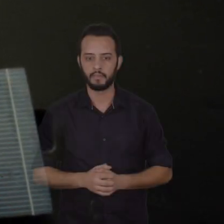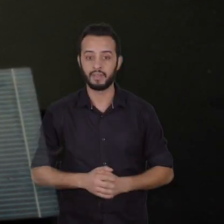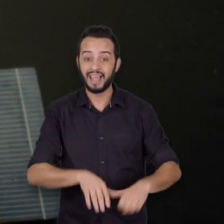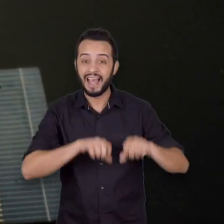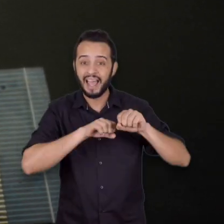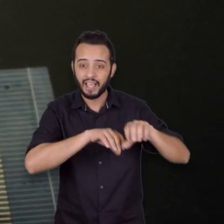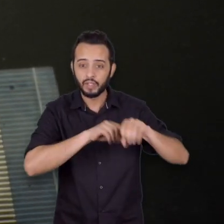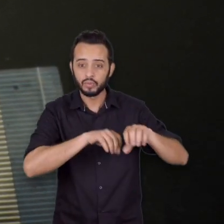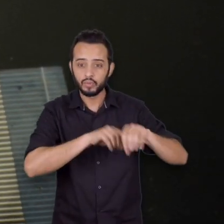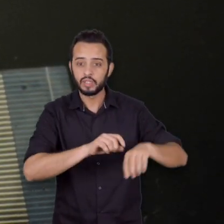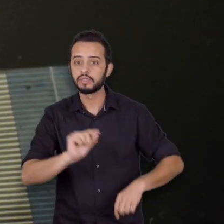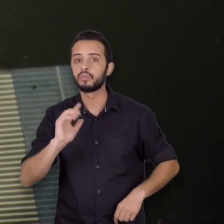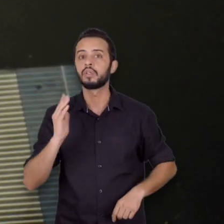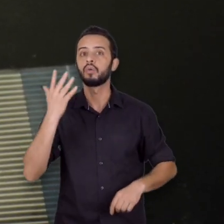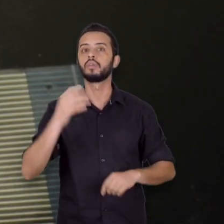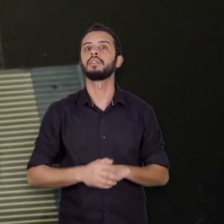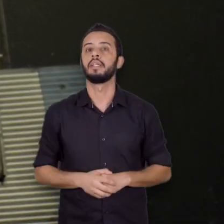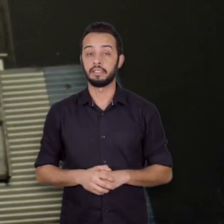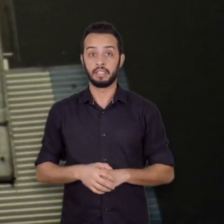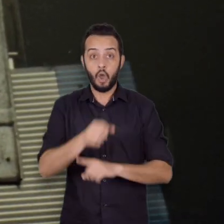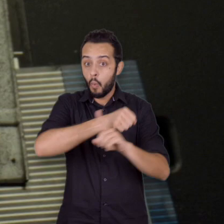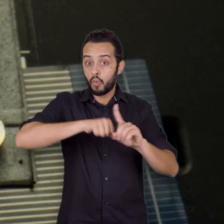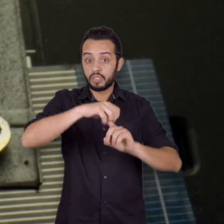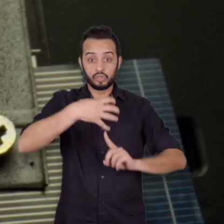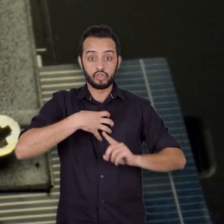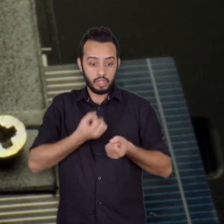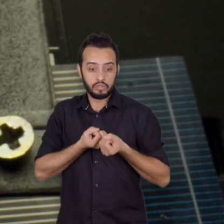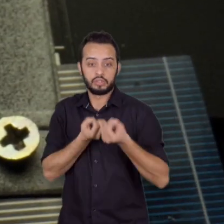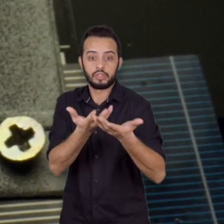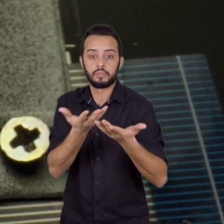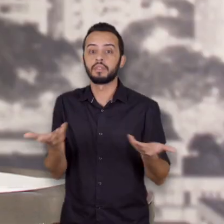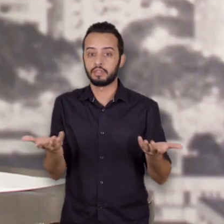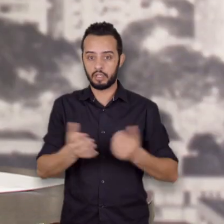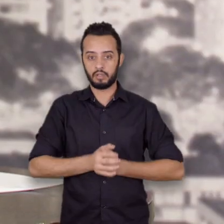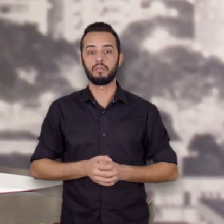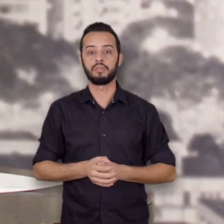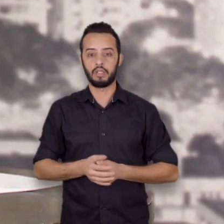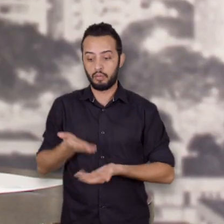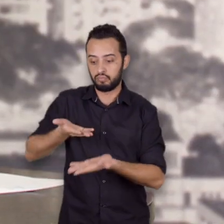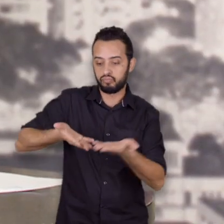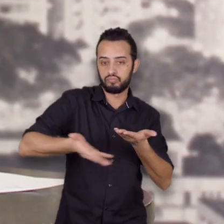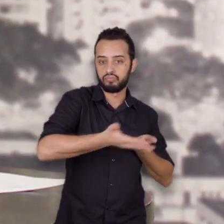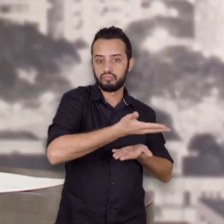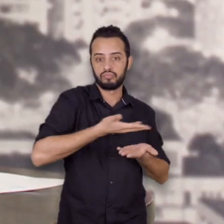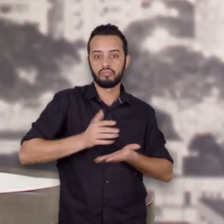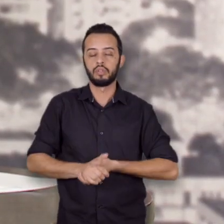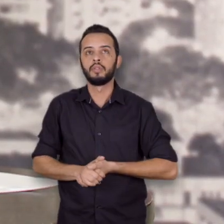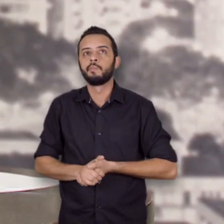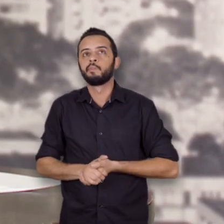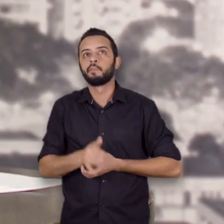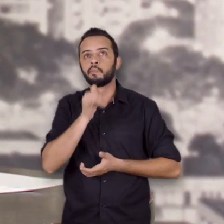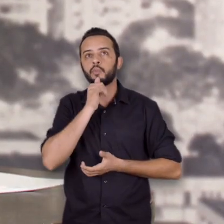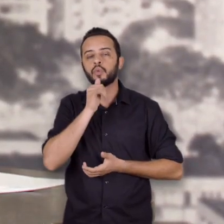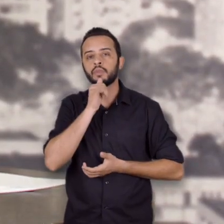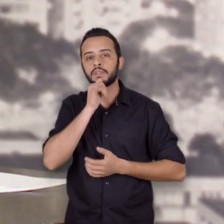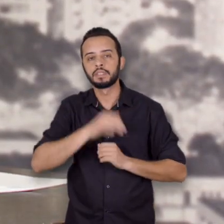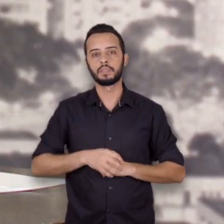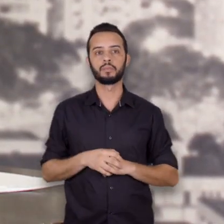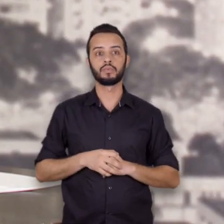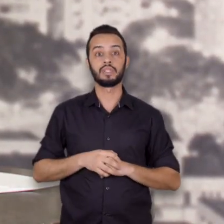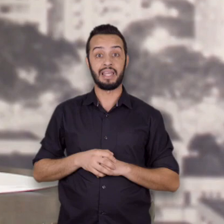A educação, especificamente, ela é uma manifestação social. Ela é indissociável, a gente não tem como